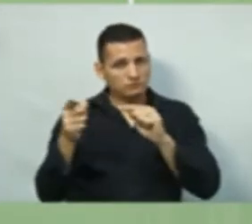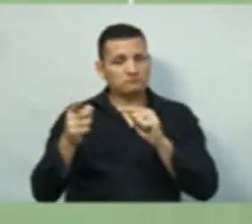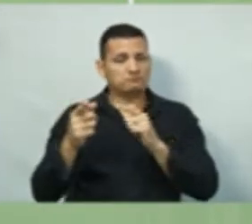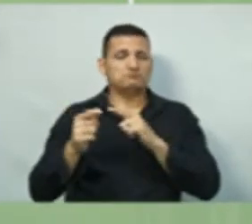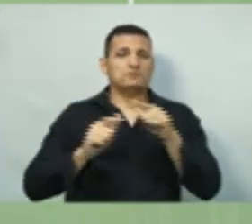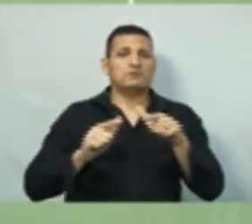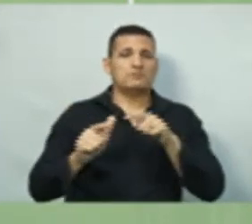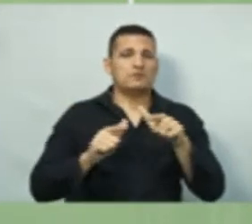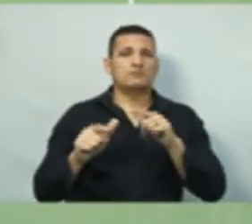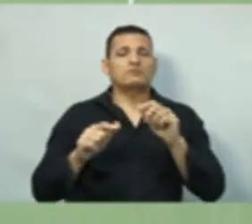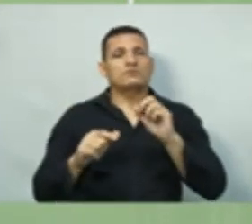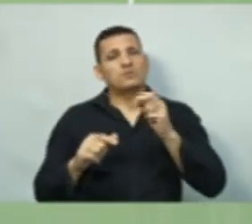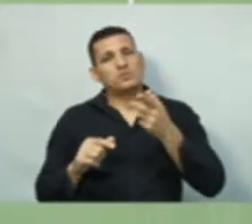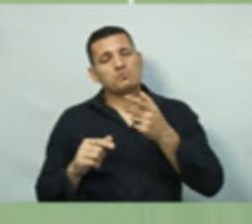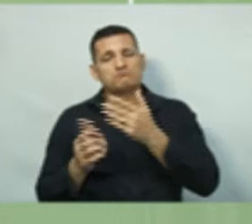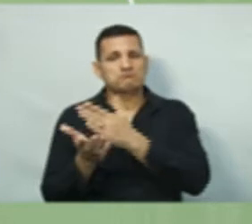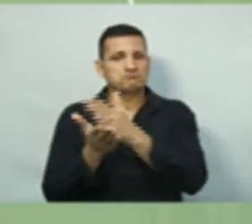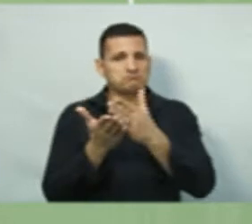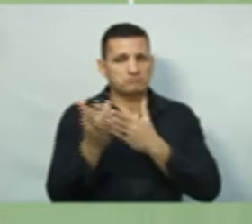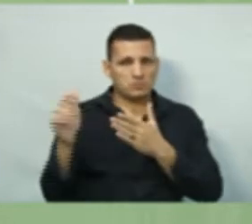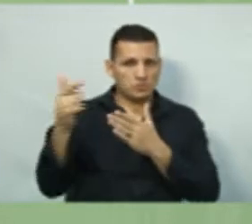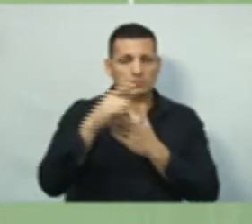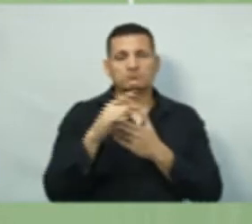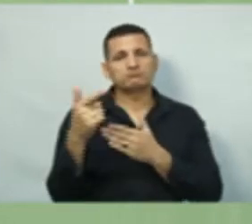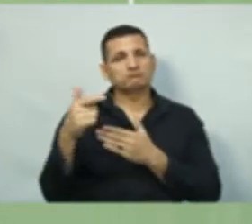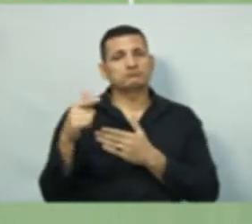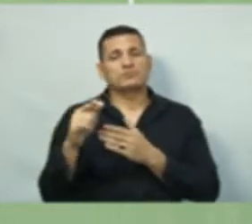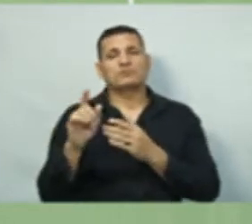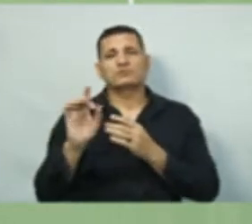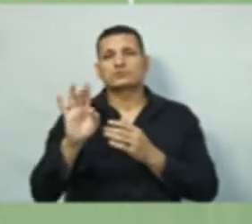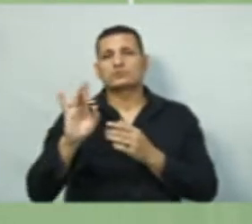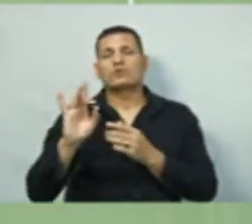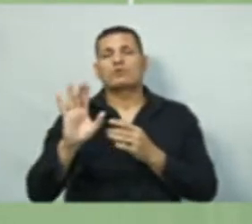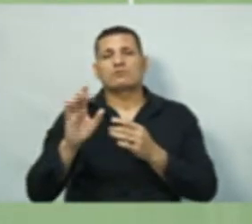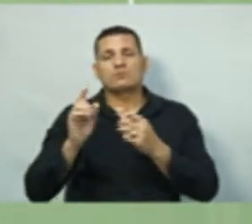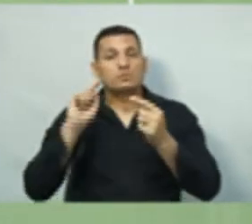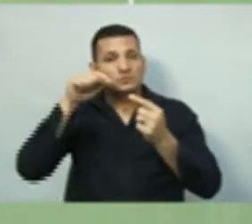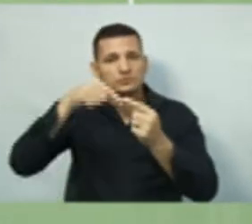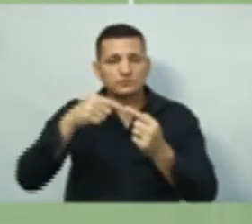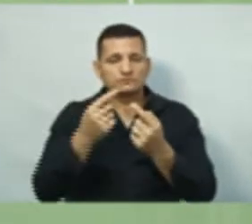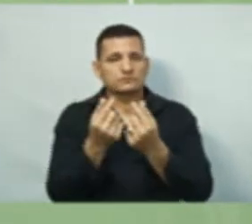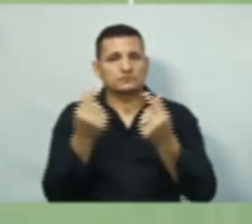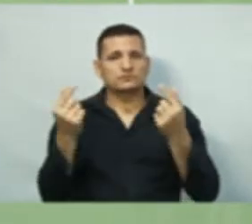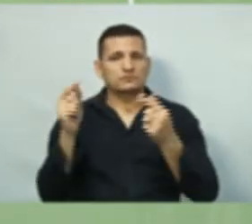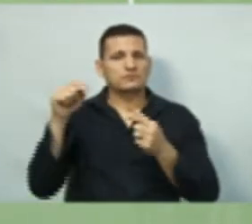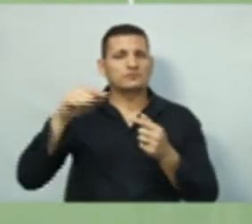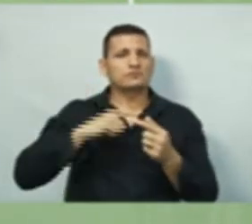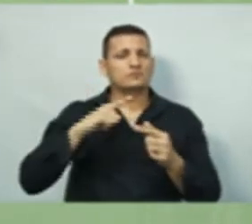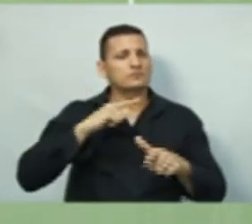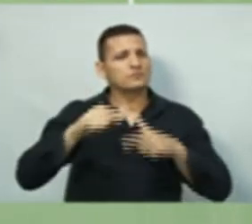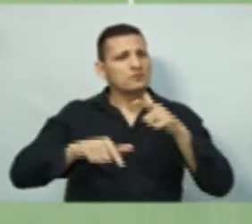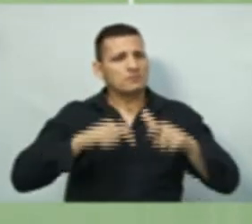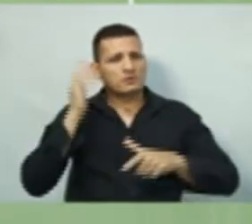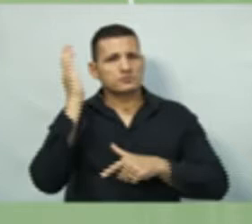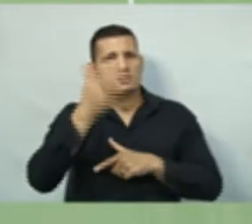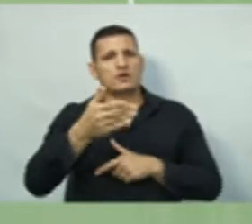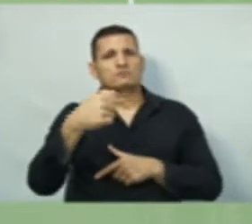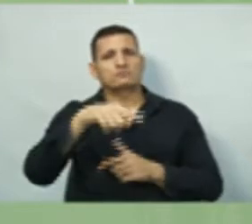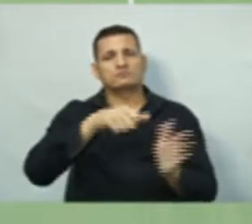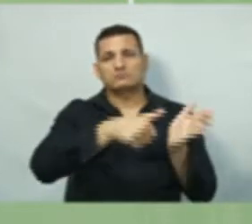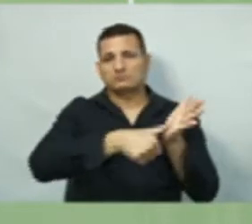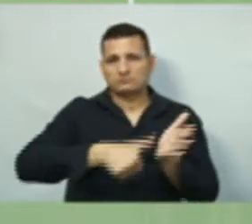ainda aquelas sem fins lucrativos, sendo que estas se caracterizam pela prestação direta de serviços aos